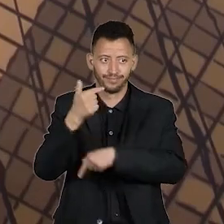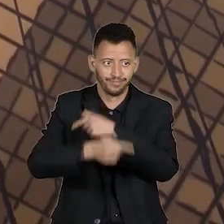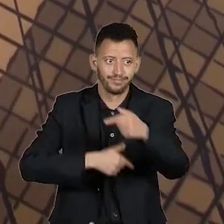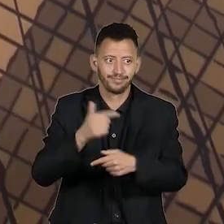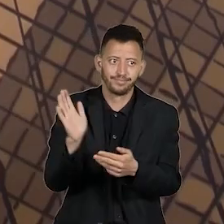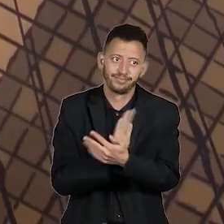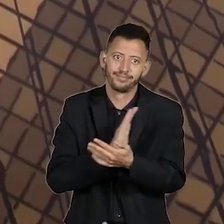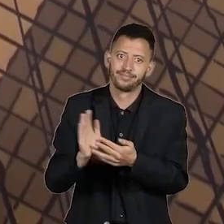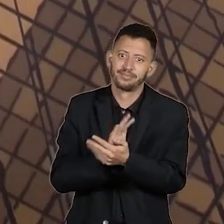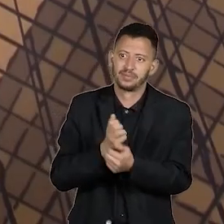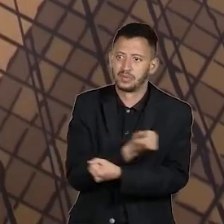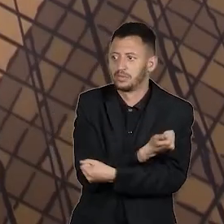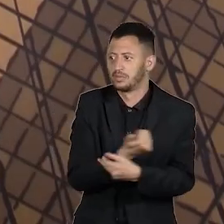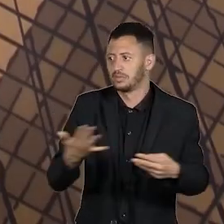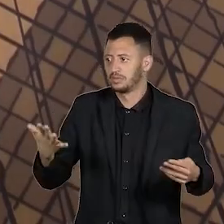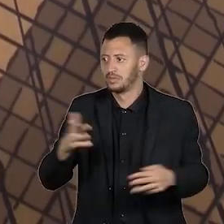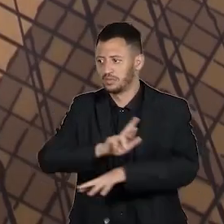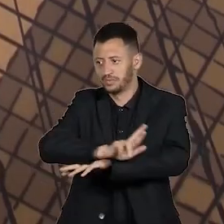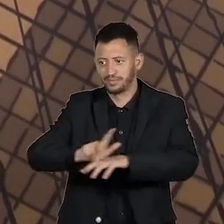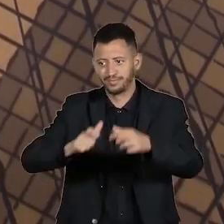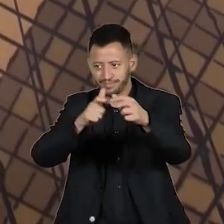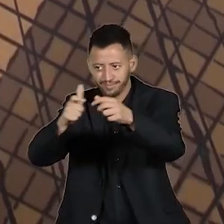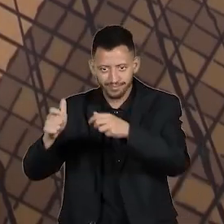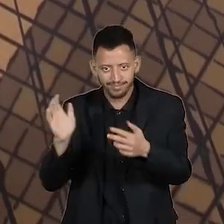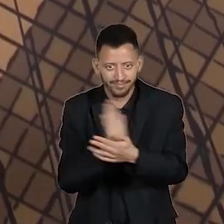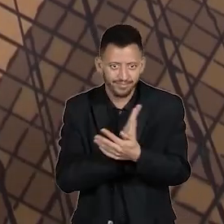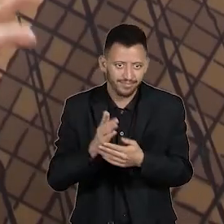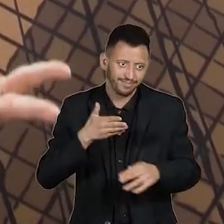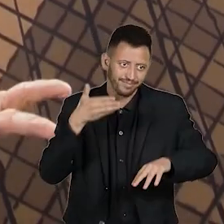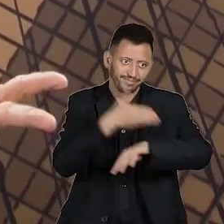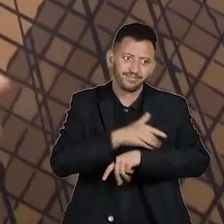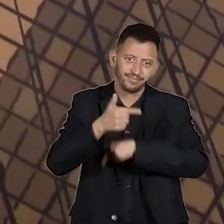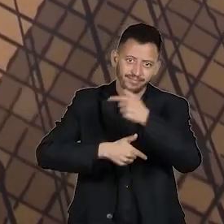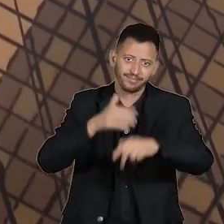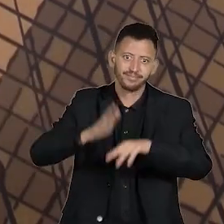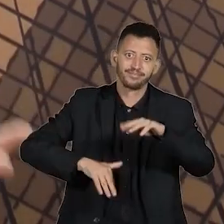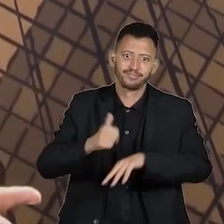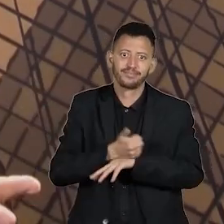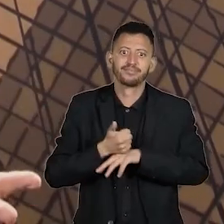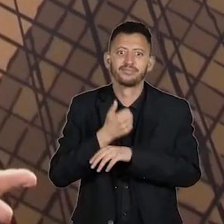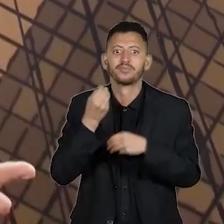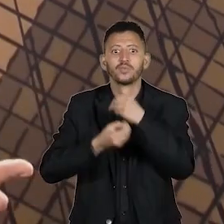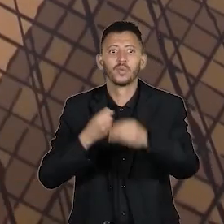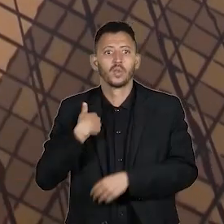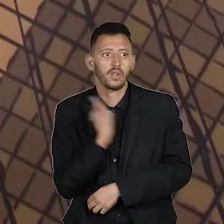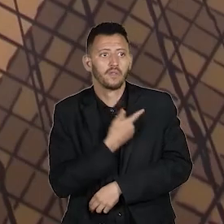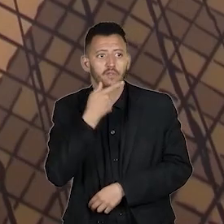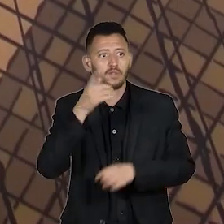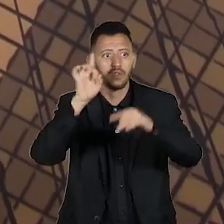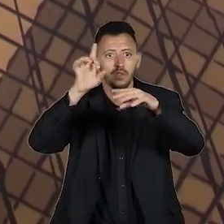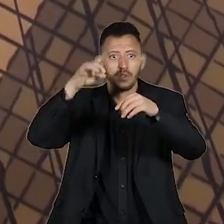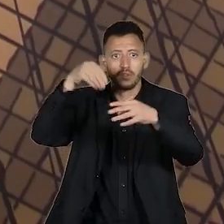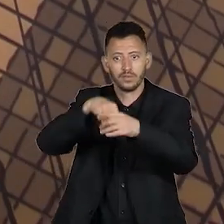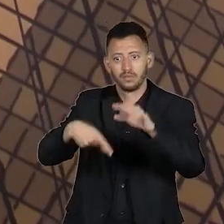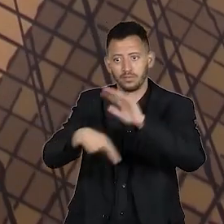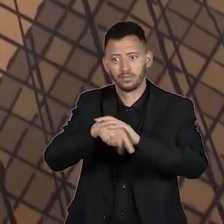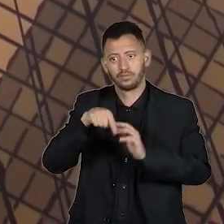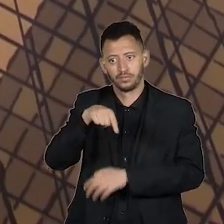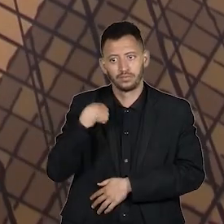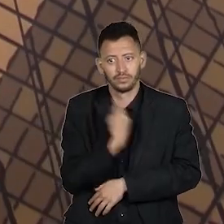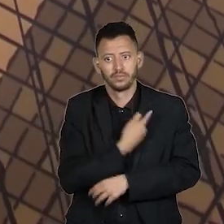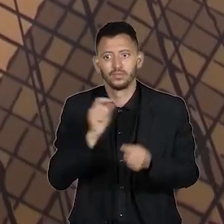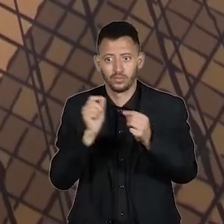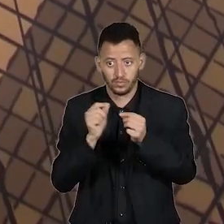incêndio. Também trabalham em situações de inundação, várias outras situações que envolvem esse trabalhador. E quando a gente fala